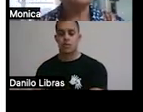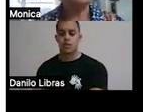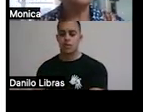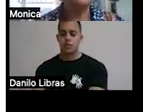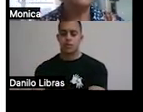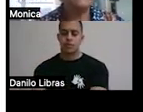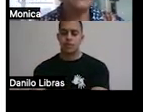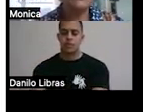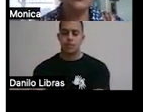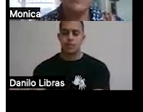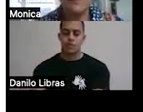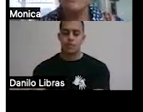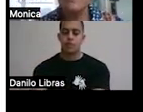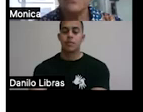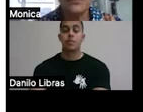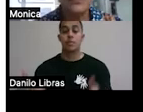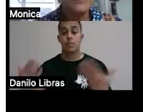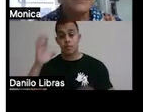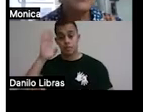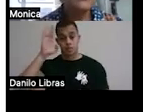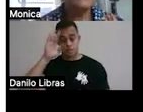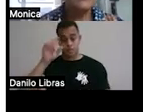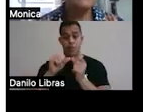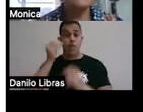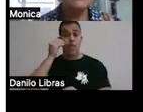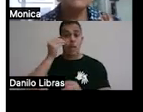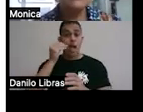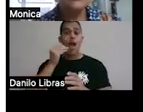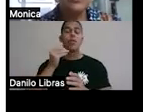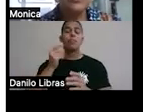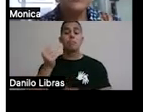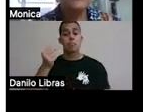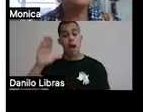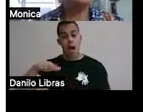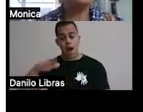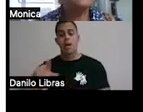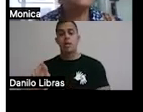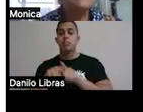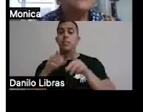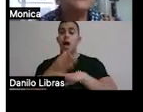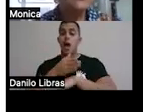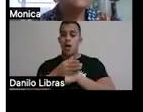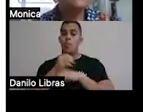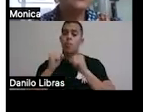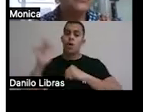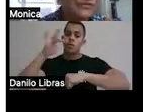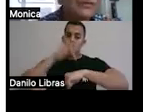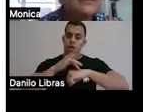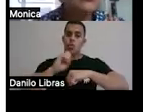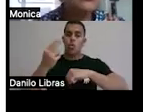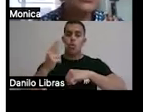teste diagnóstico barato e acessível contra dengue, zika e chikungunya. Claro que os